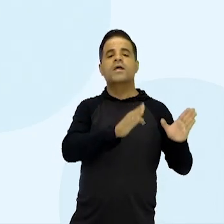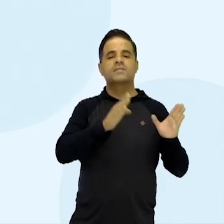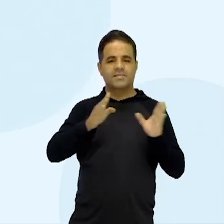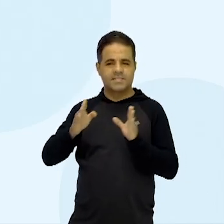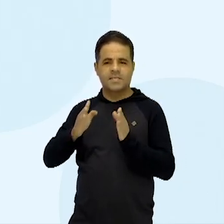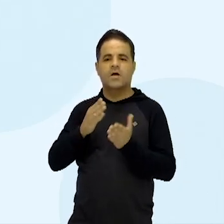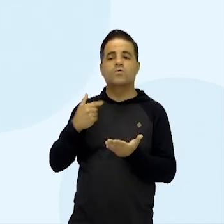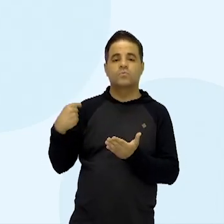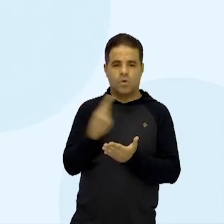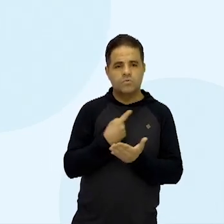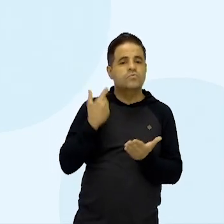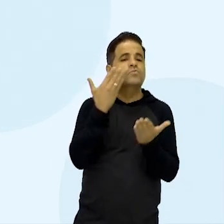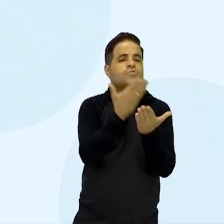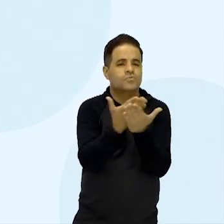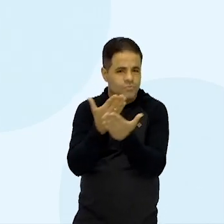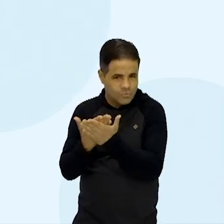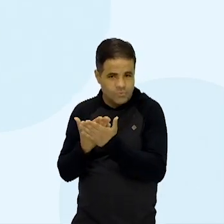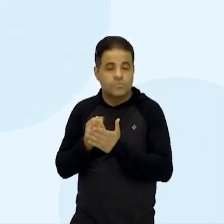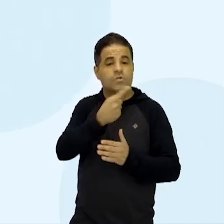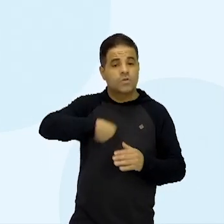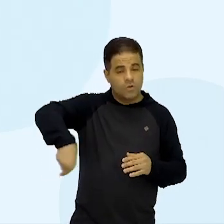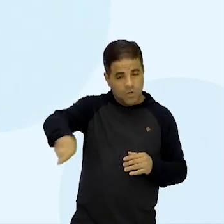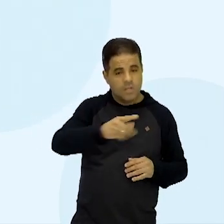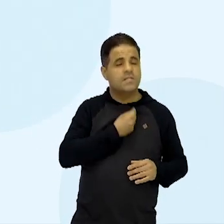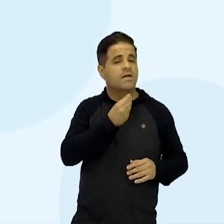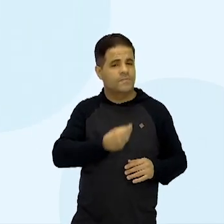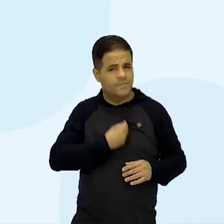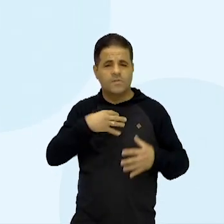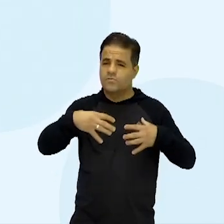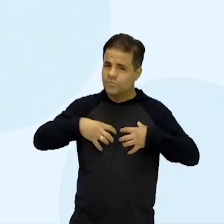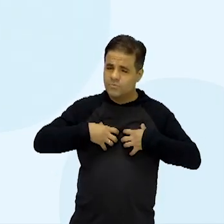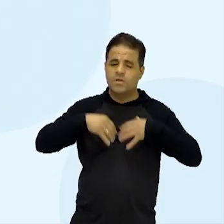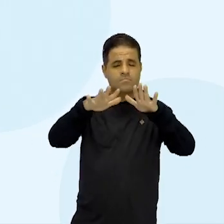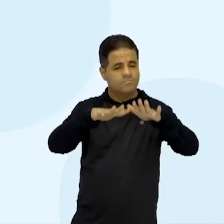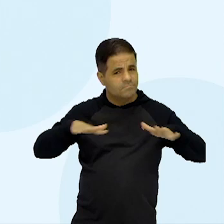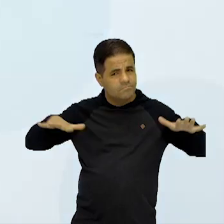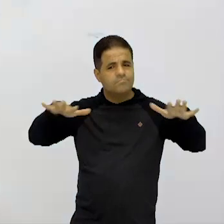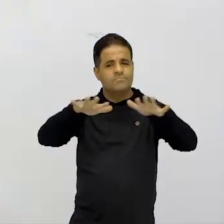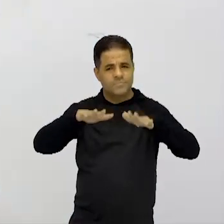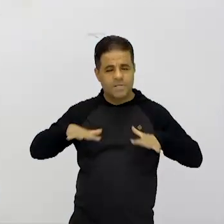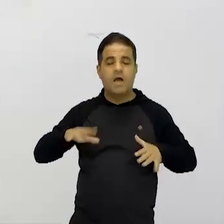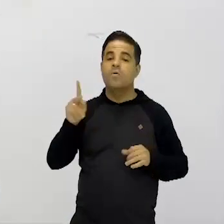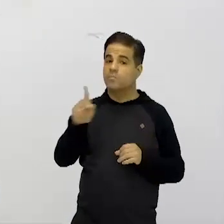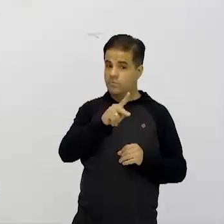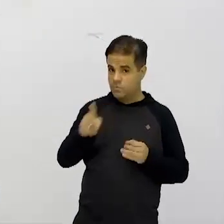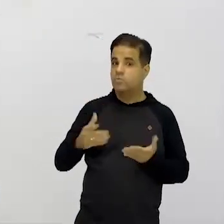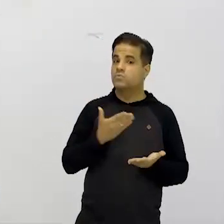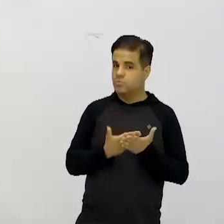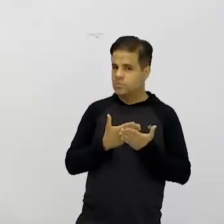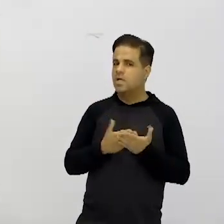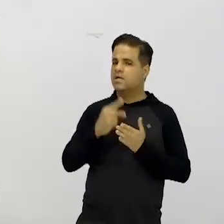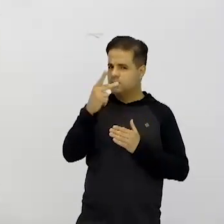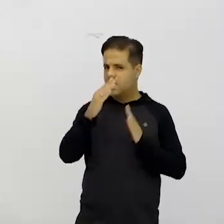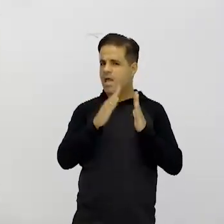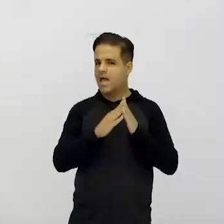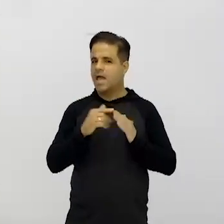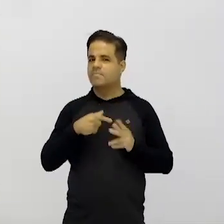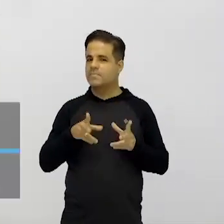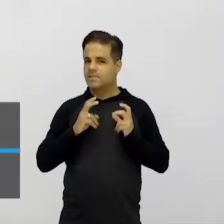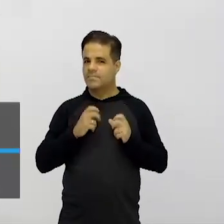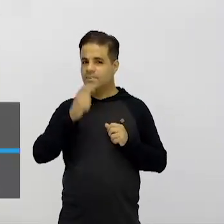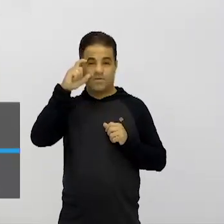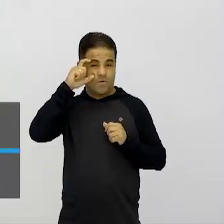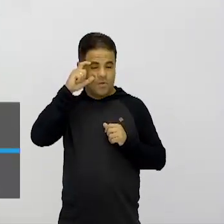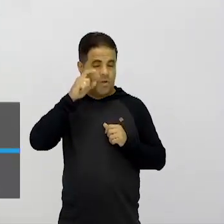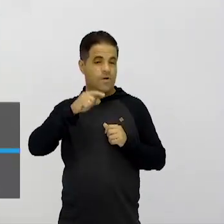da organização nos nossos estudos e em nossa vida, de um modo geral. O professor e o estudante em casa perceberam que eu sem óculos é